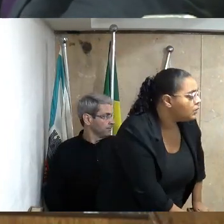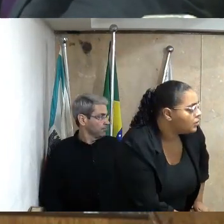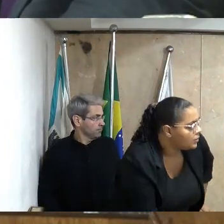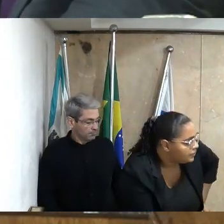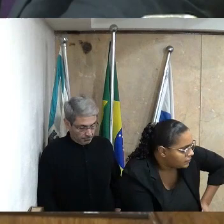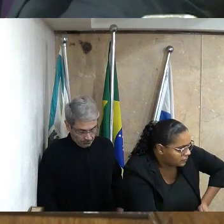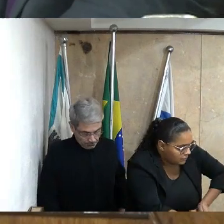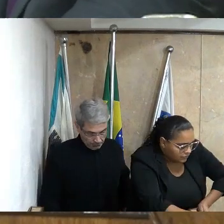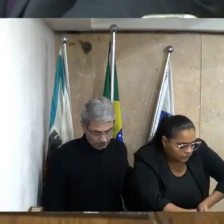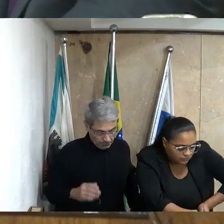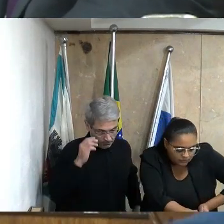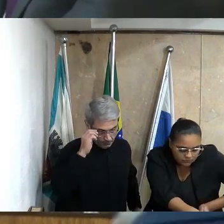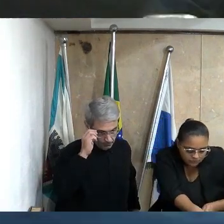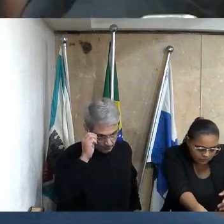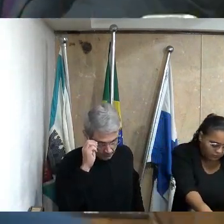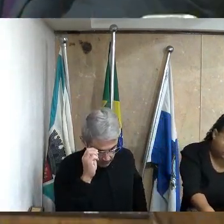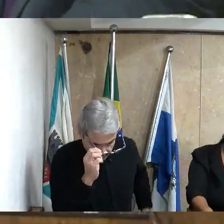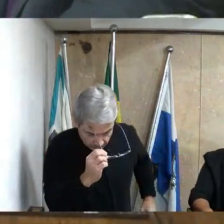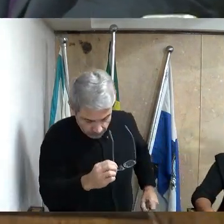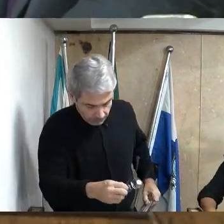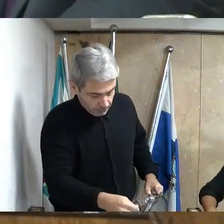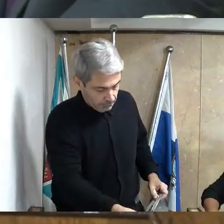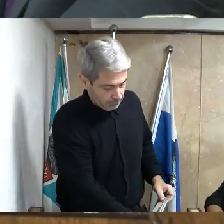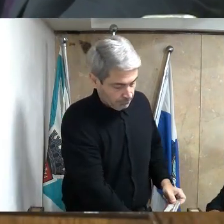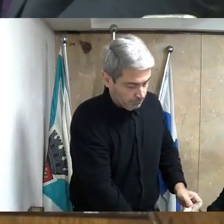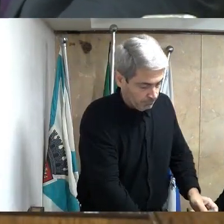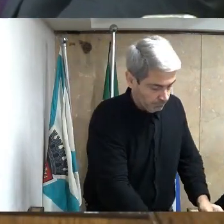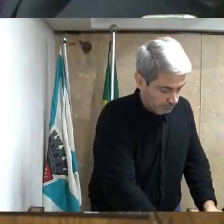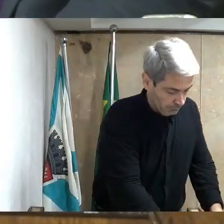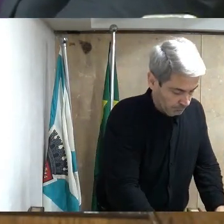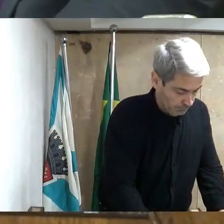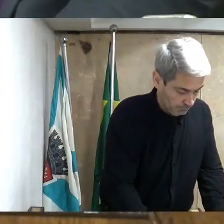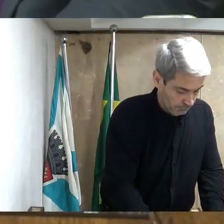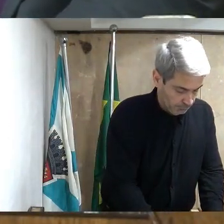Próximo orador escrito, Catite.